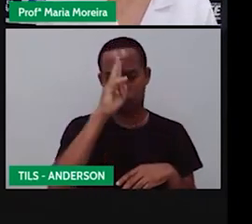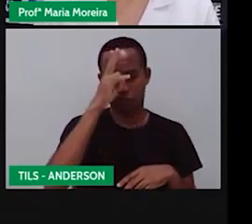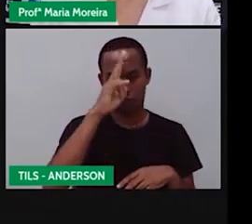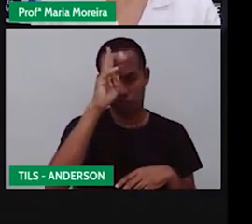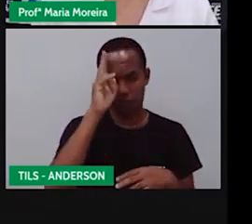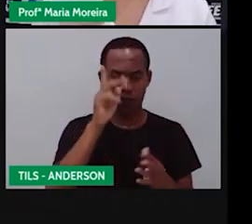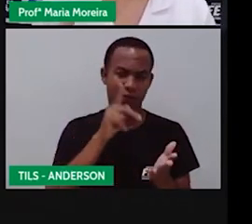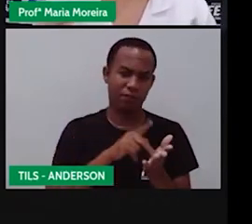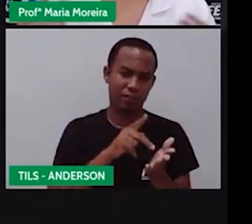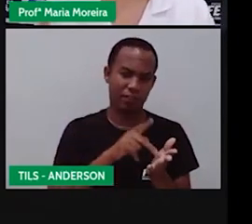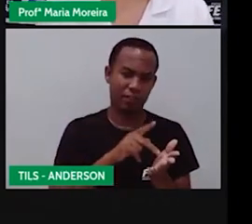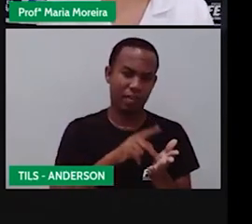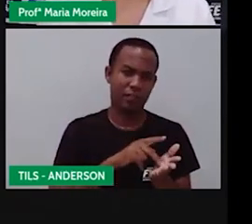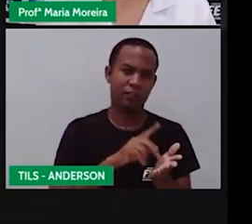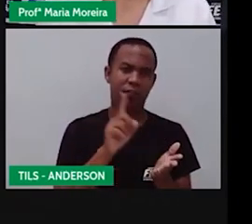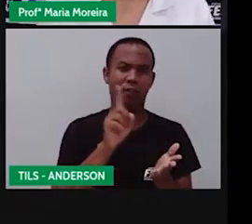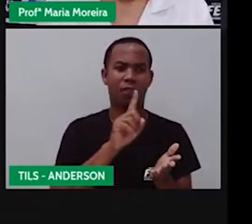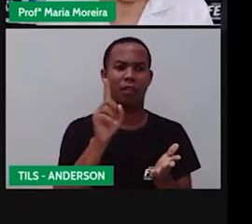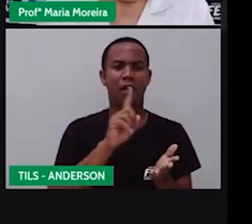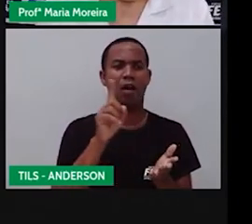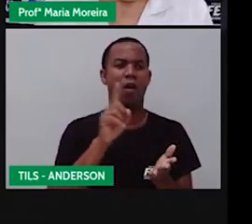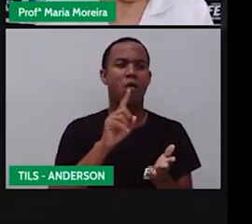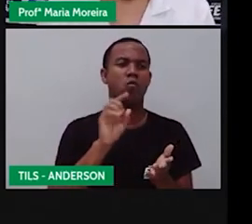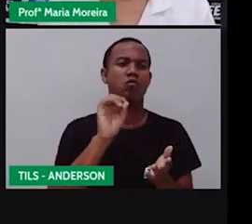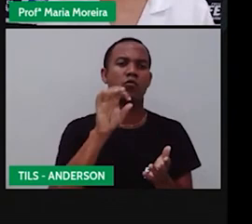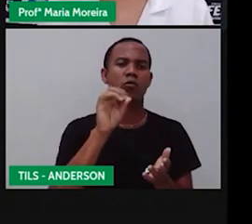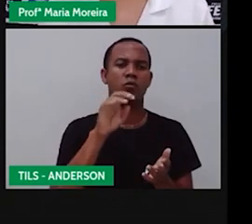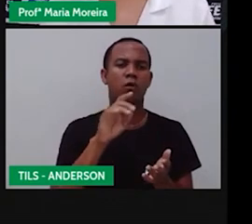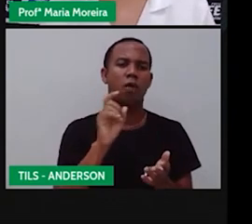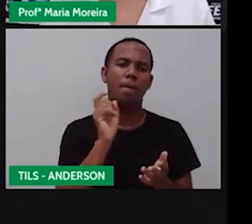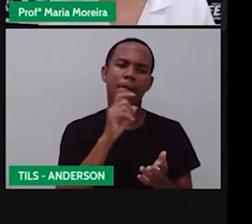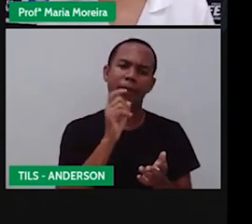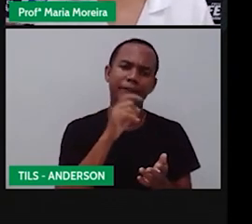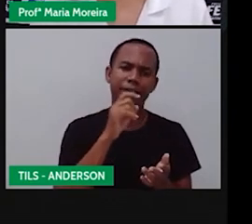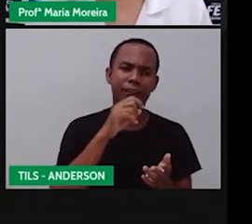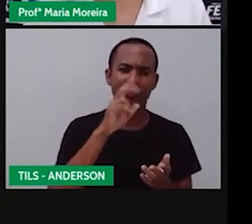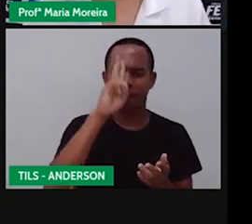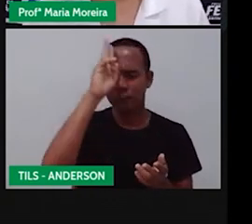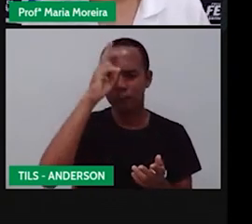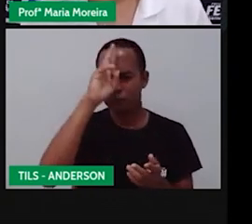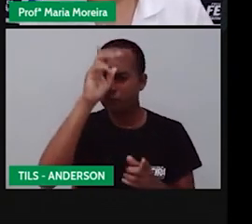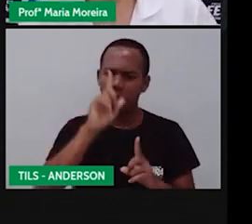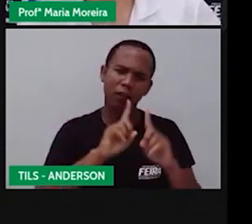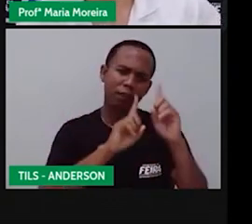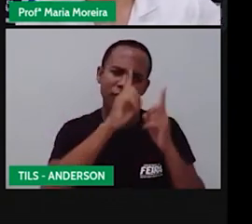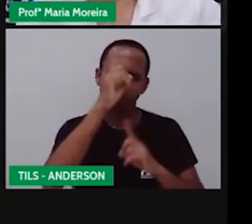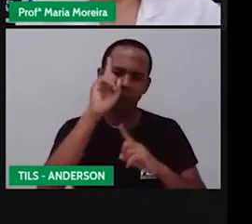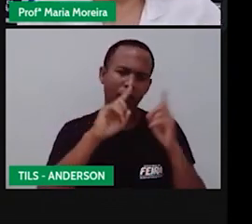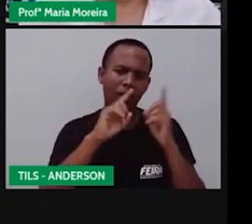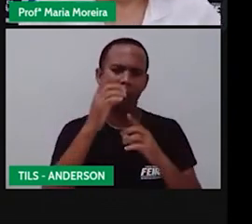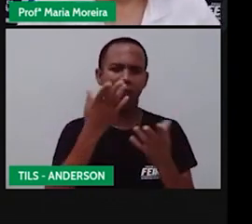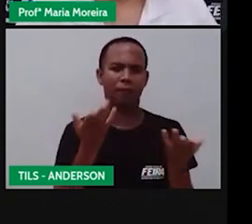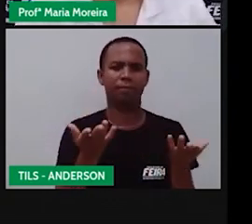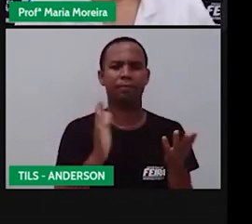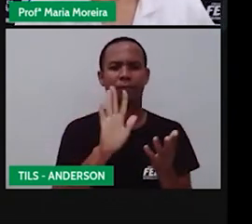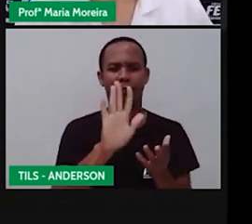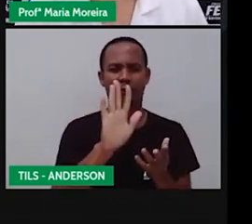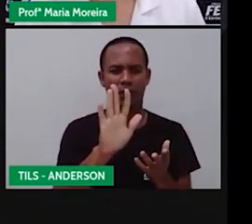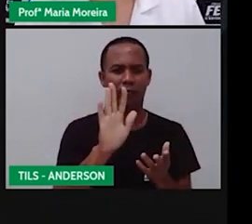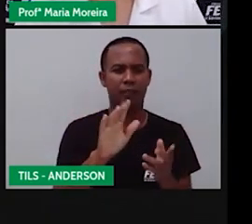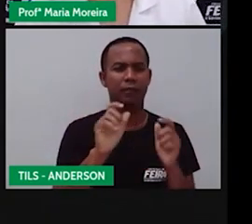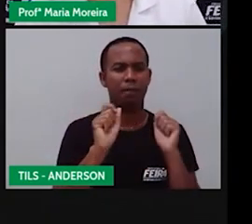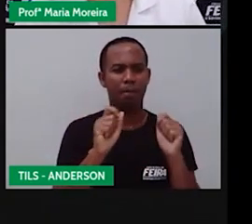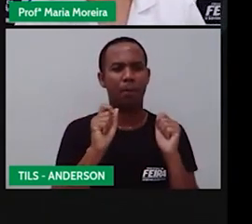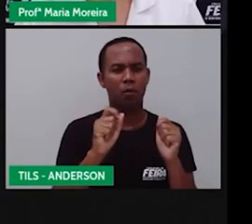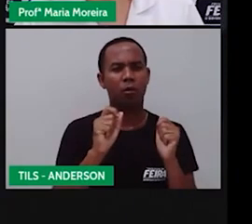aconteceram, são que contos de fadas, certo? Que são narrações inventadas, mas eu